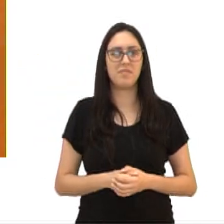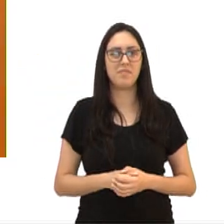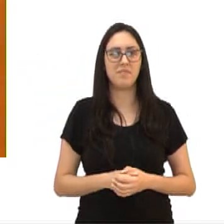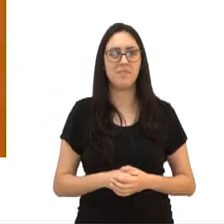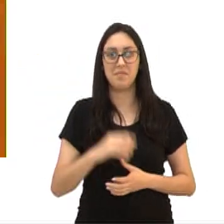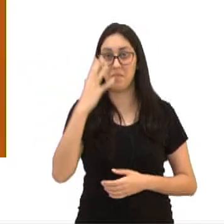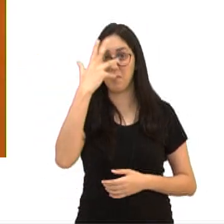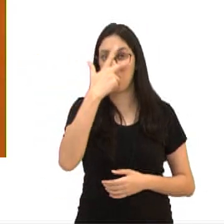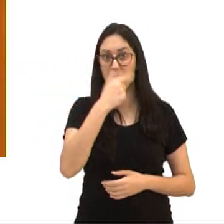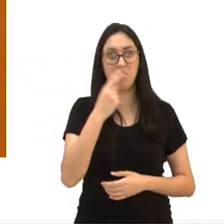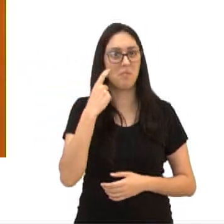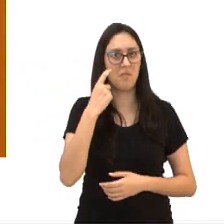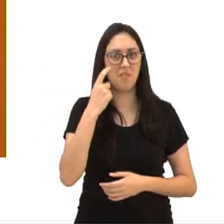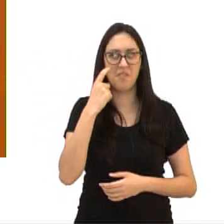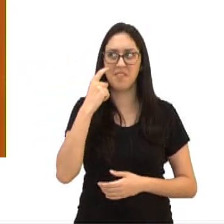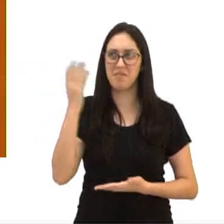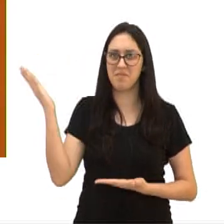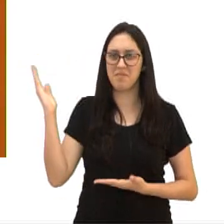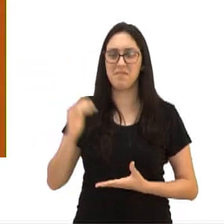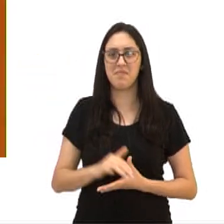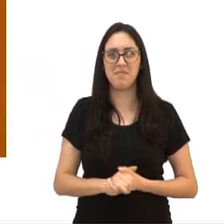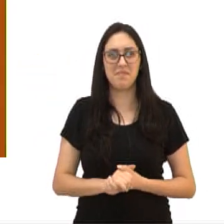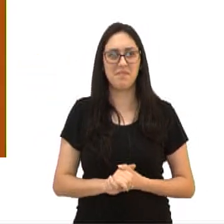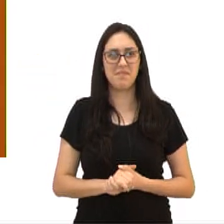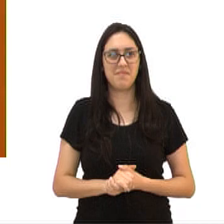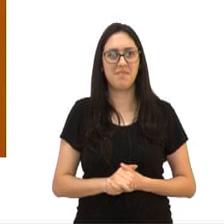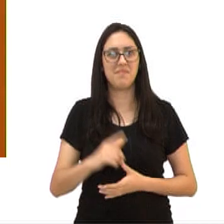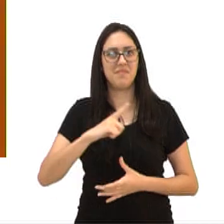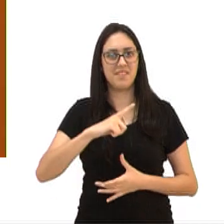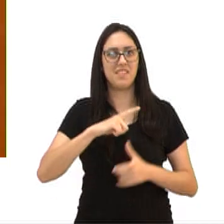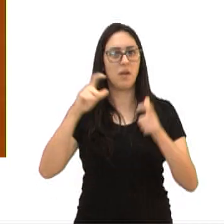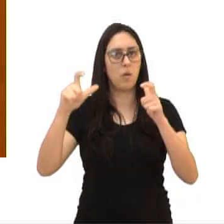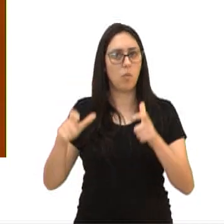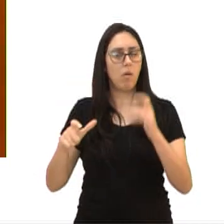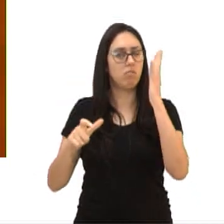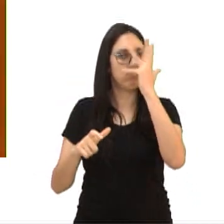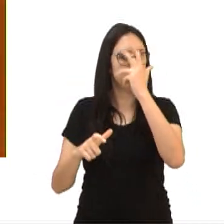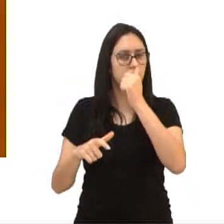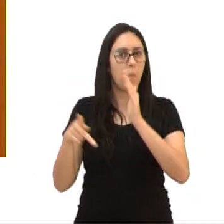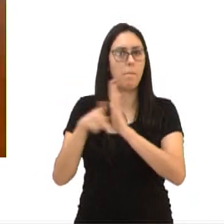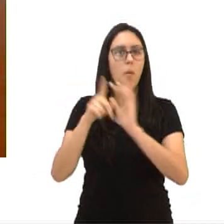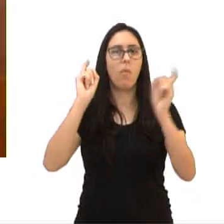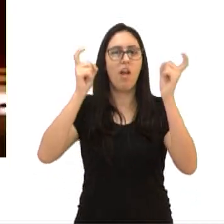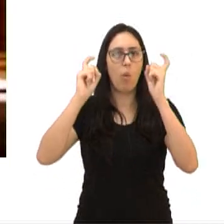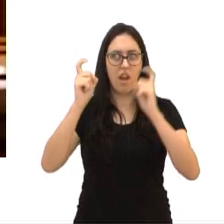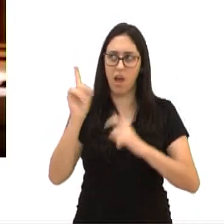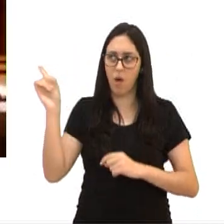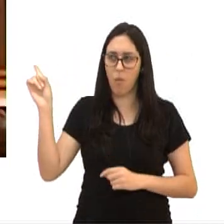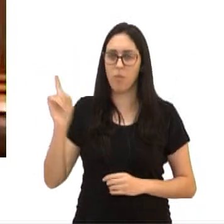nosso espaço, que em hebraico se chama Beit HaKnesset, a Casa da Reunião.